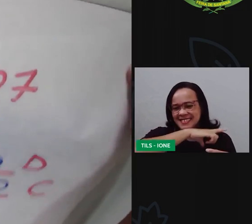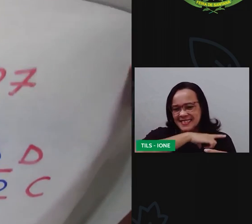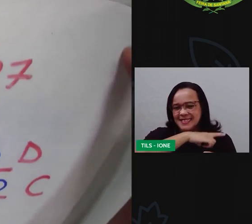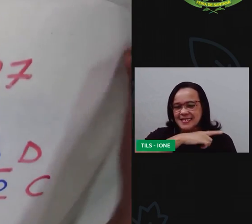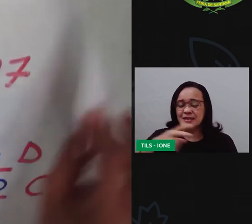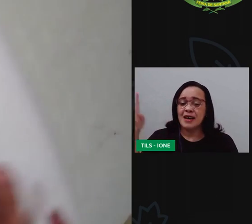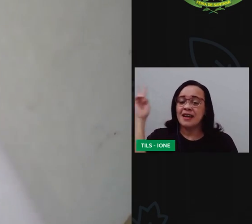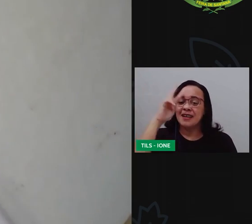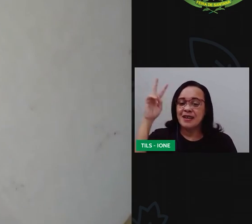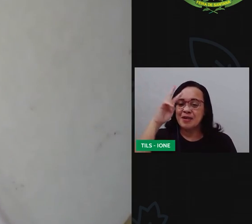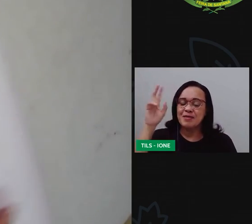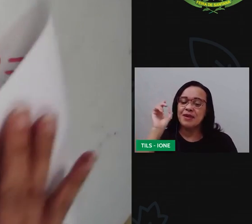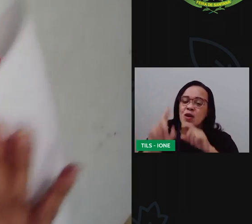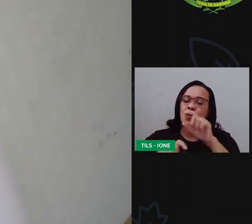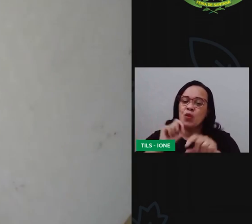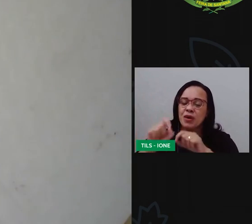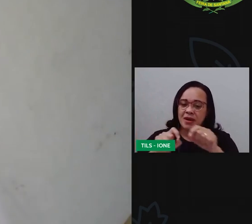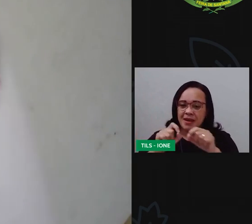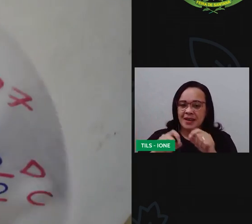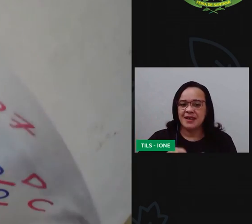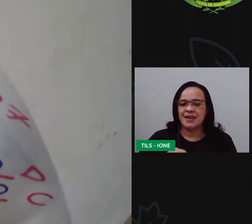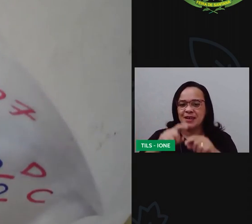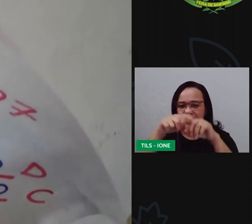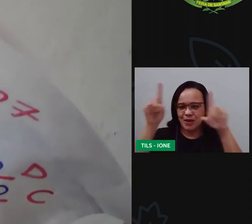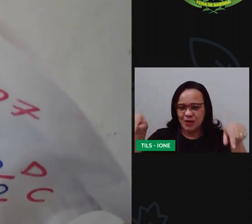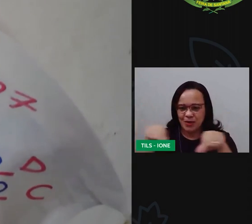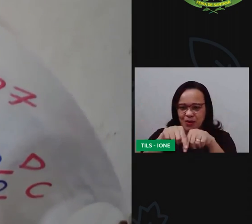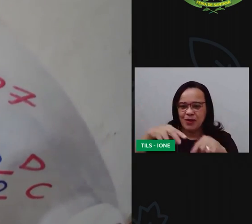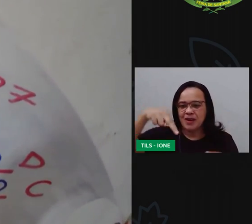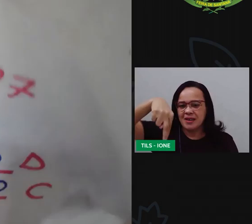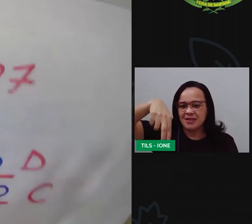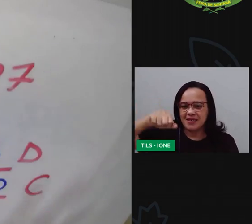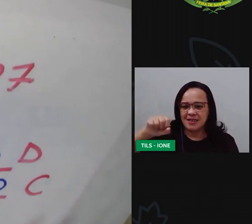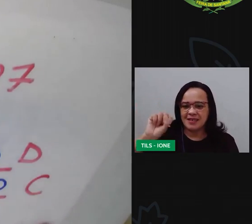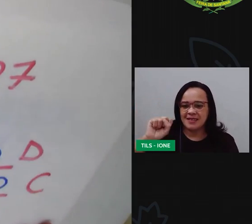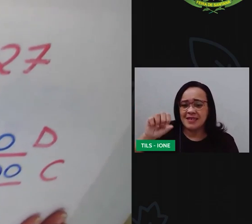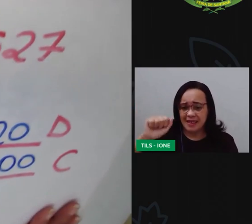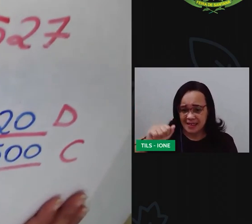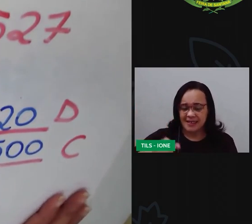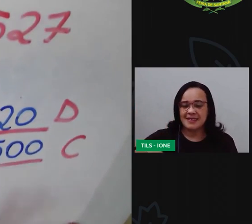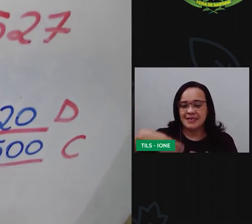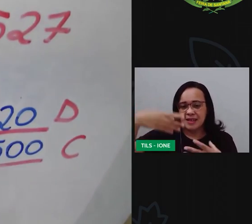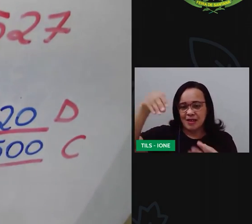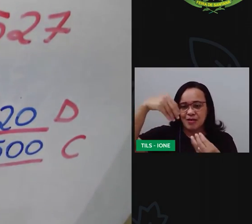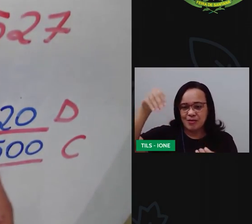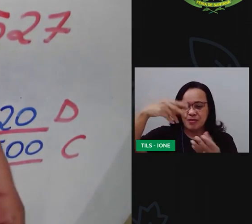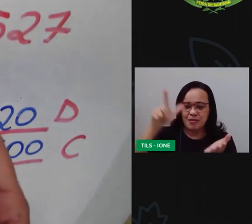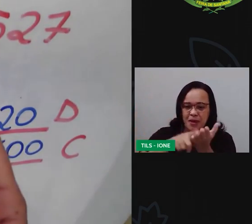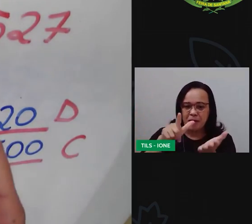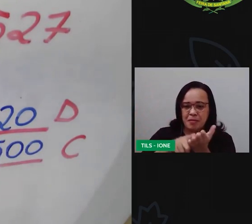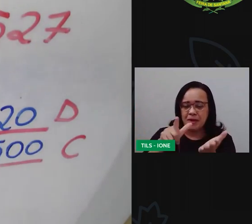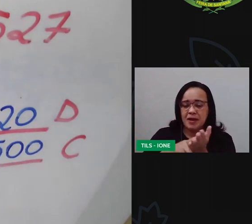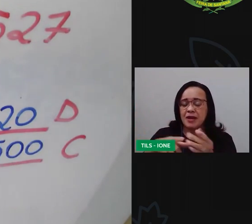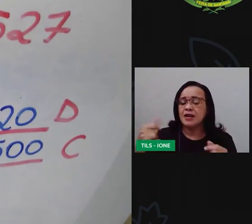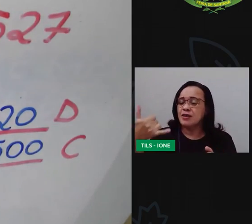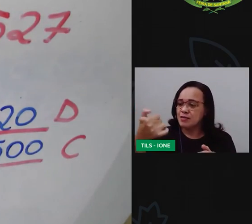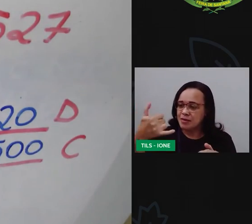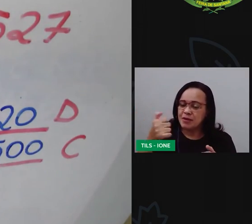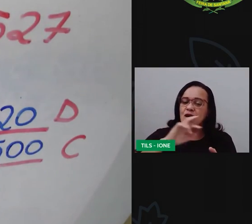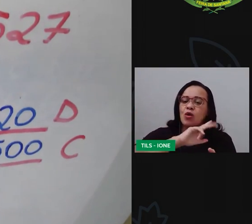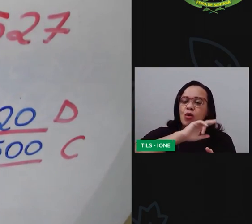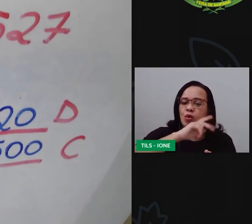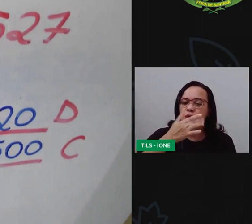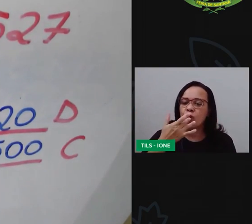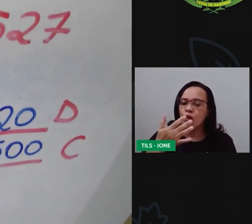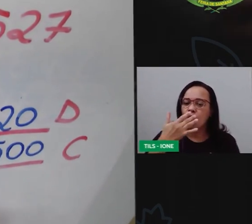né que vocês quiserem aí o quadro da NASA é só folhinha de papel tipo contact e piloto normal de